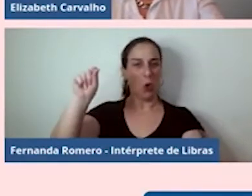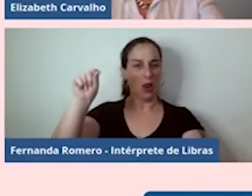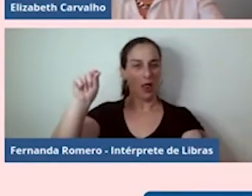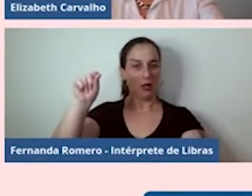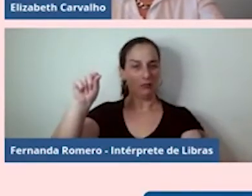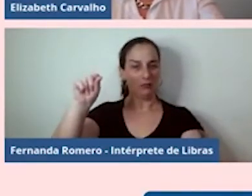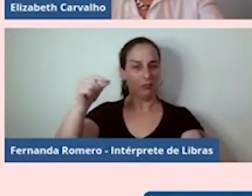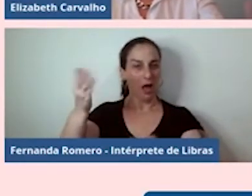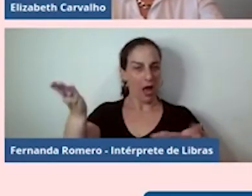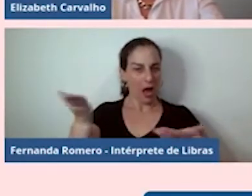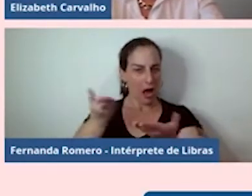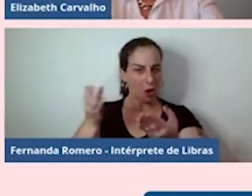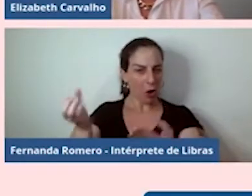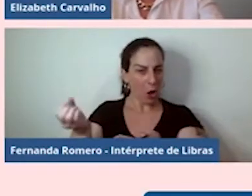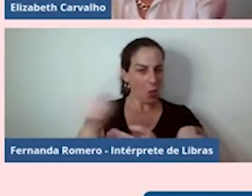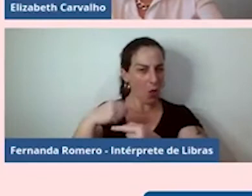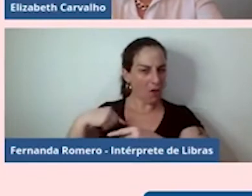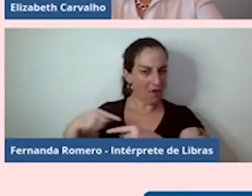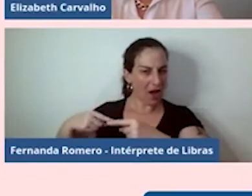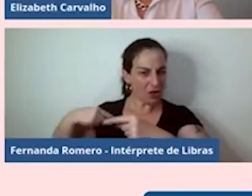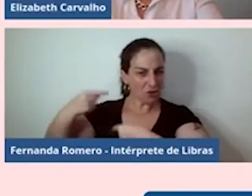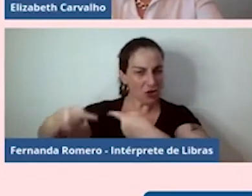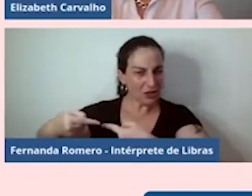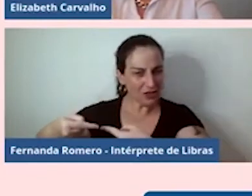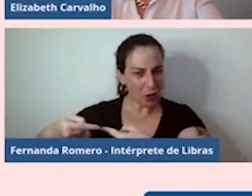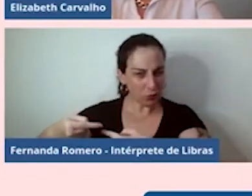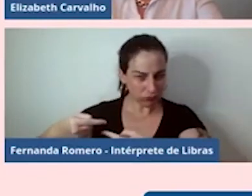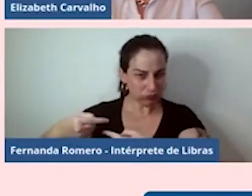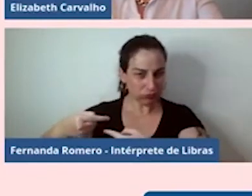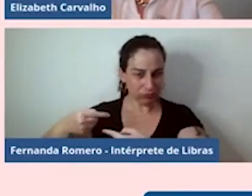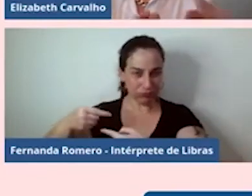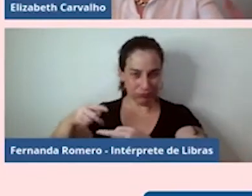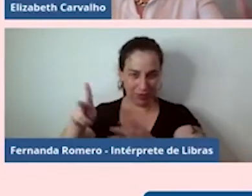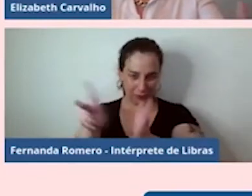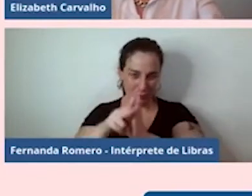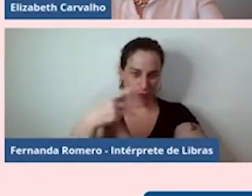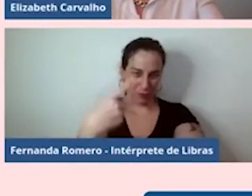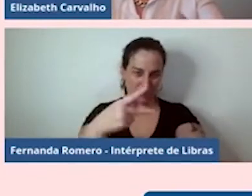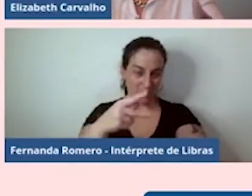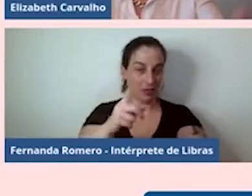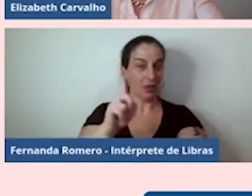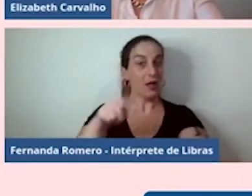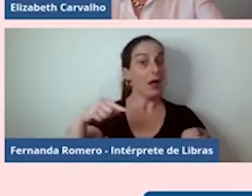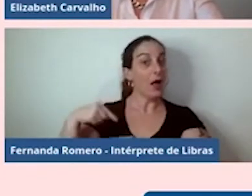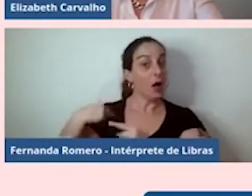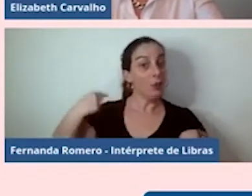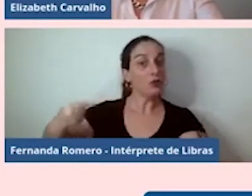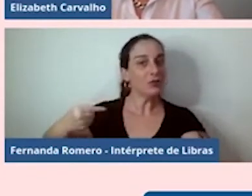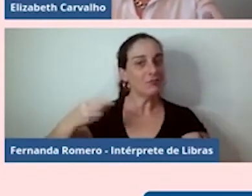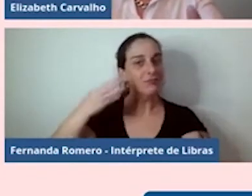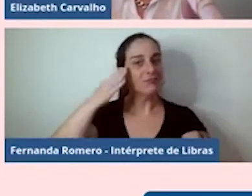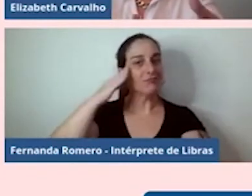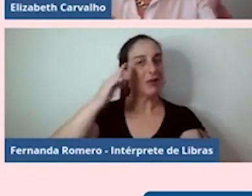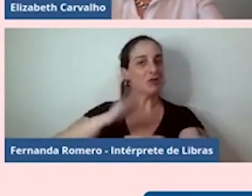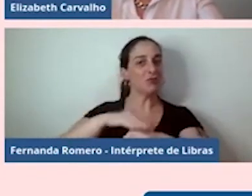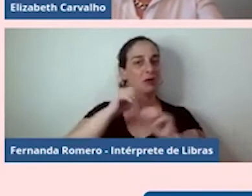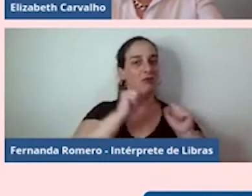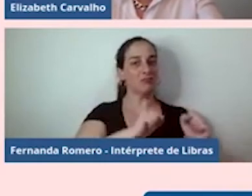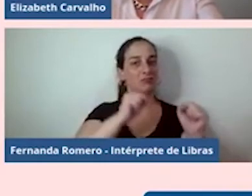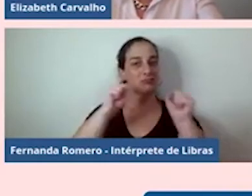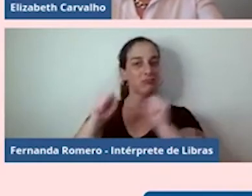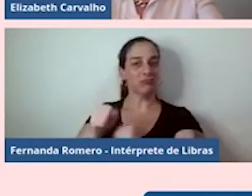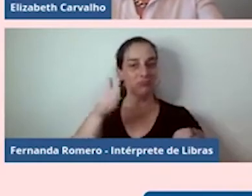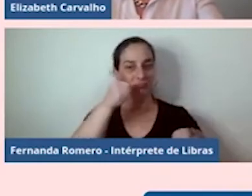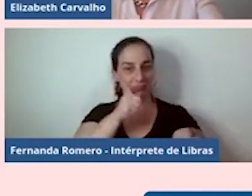que está surgindo agora, que é a geração de vocês, gurias, né? É uma geração que entende mais do empoderamento, que